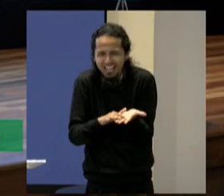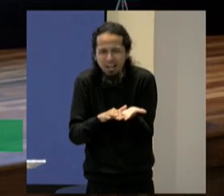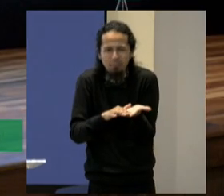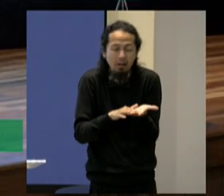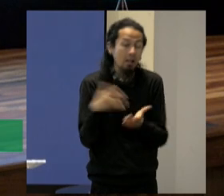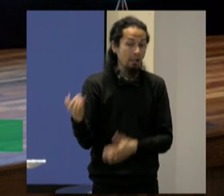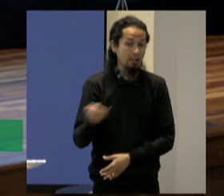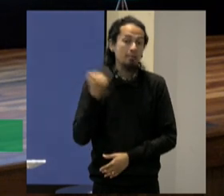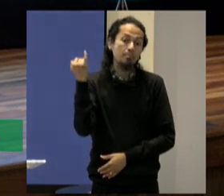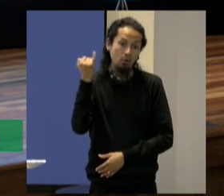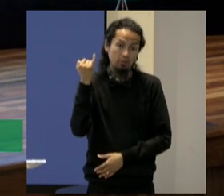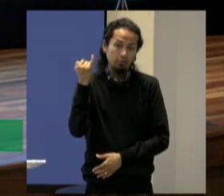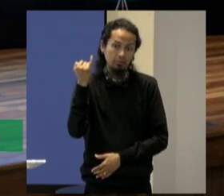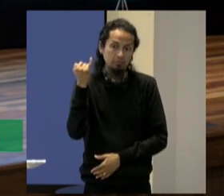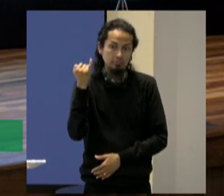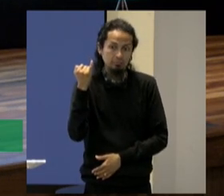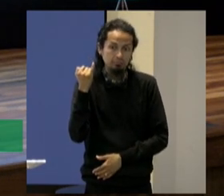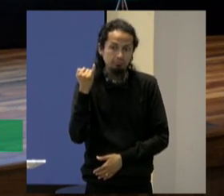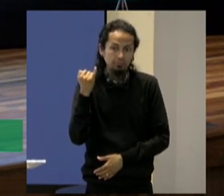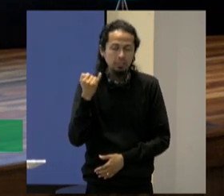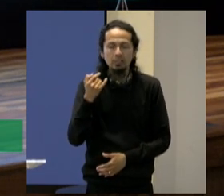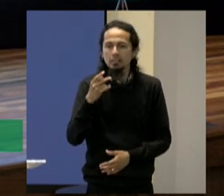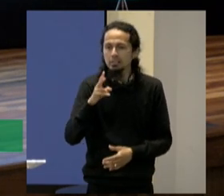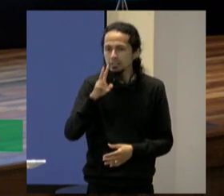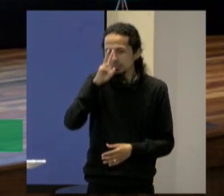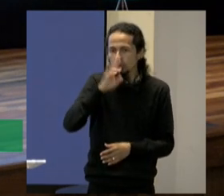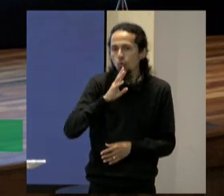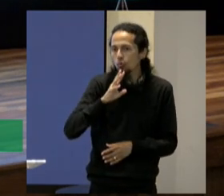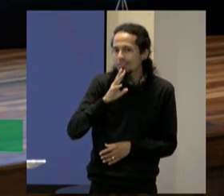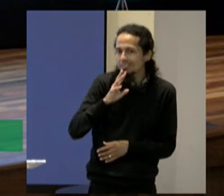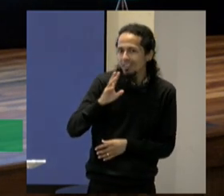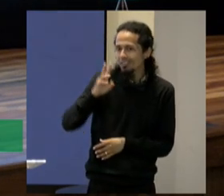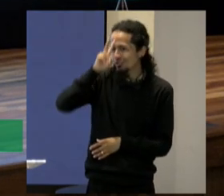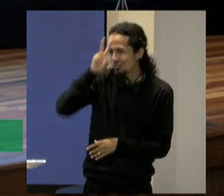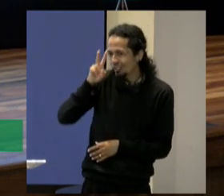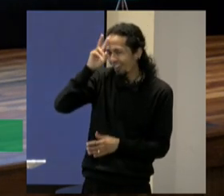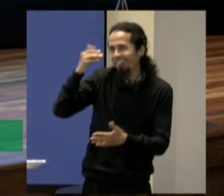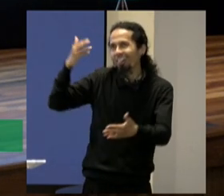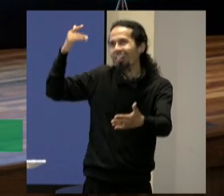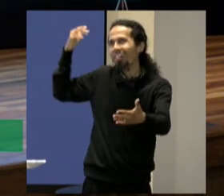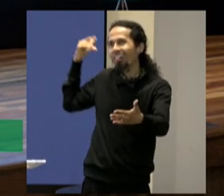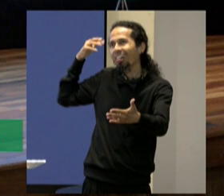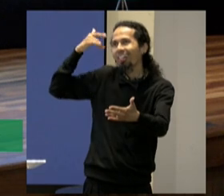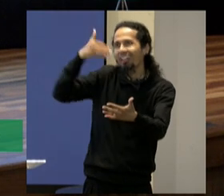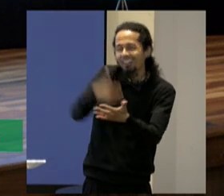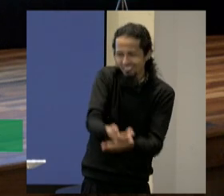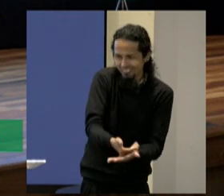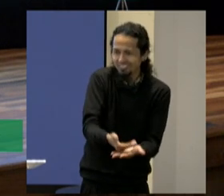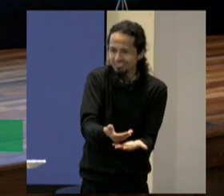que a gente precisa se apropriar dessas histórias para a gente estar trazendo para as salas de aula.